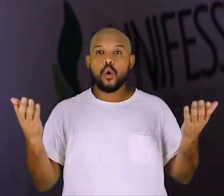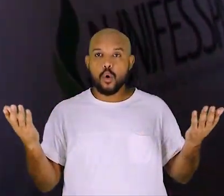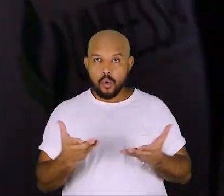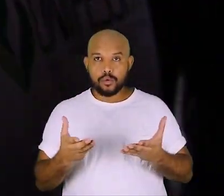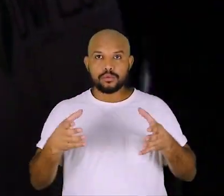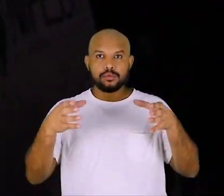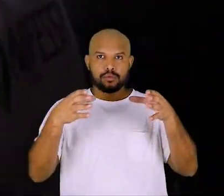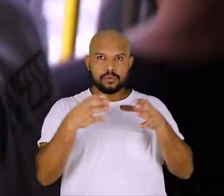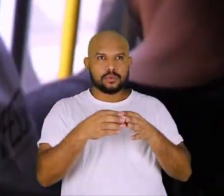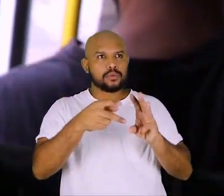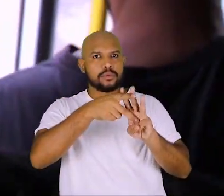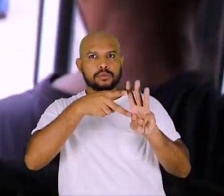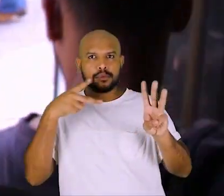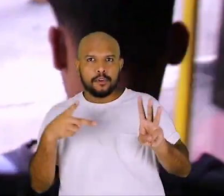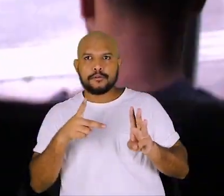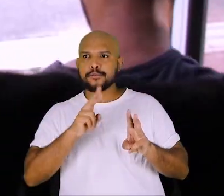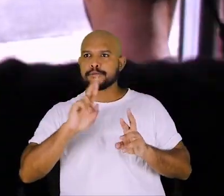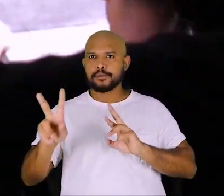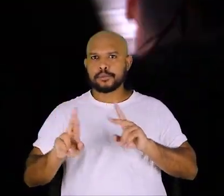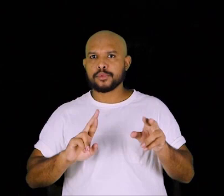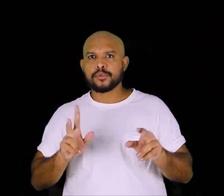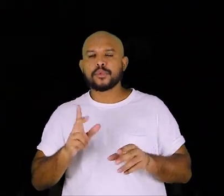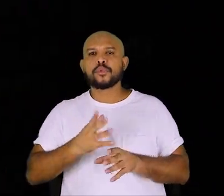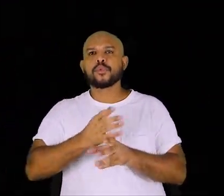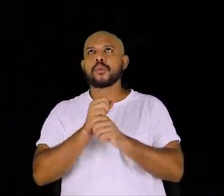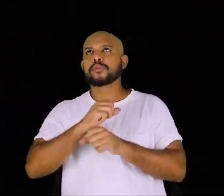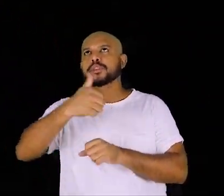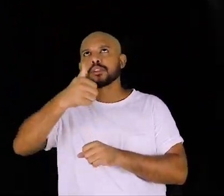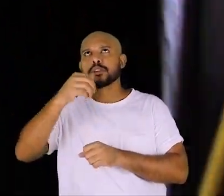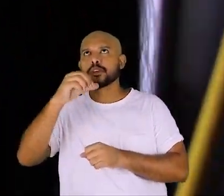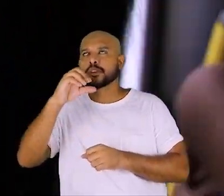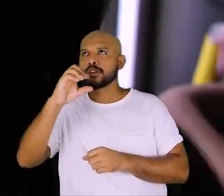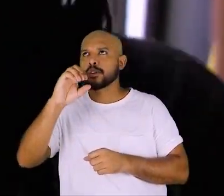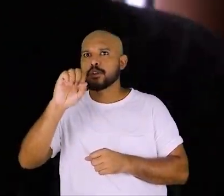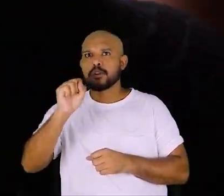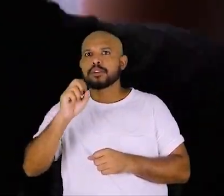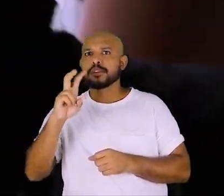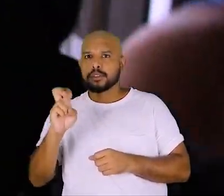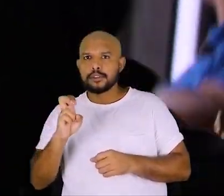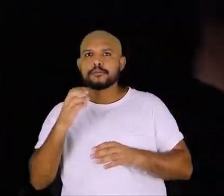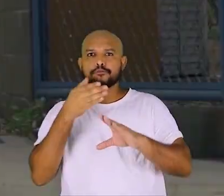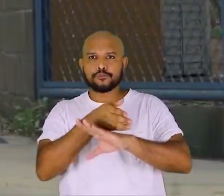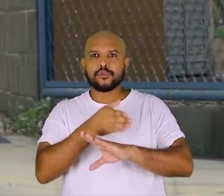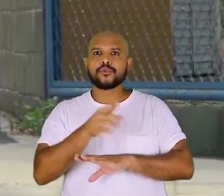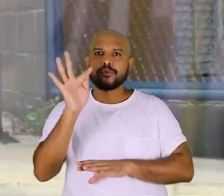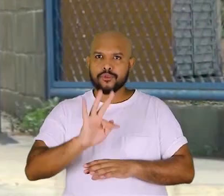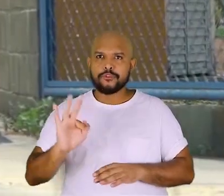Hoje, 185 indígenas de diferentes etnias estão cursando a universidade.